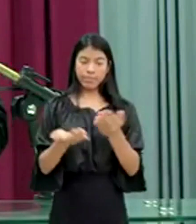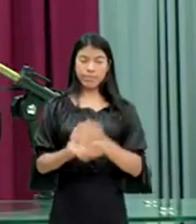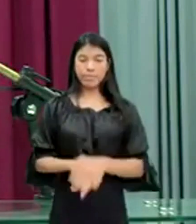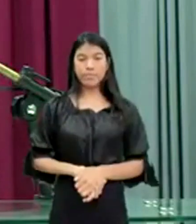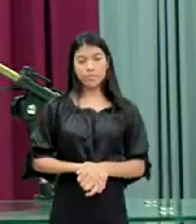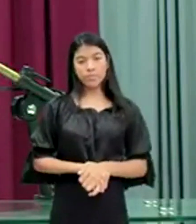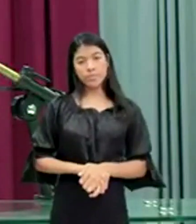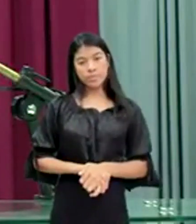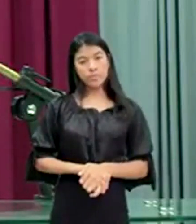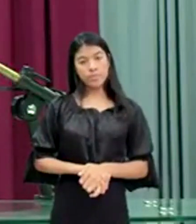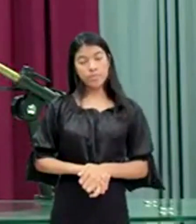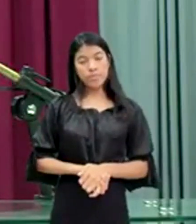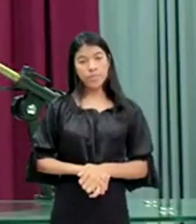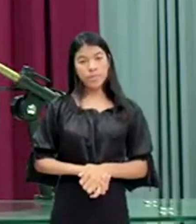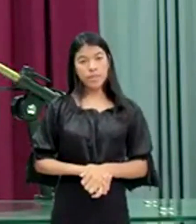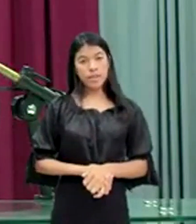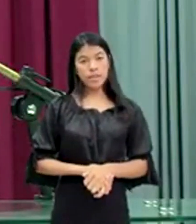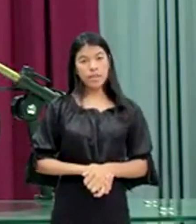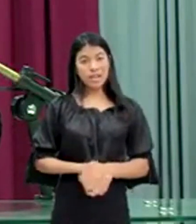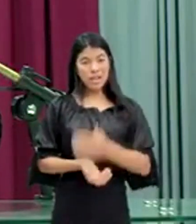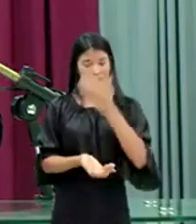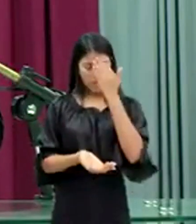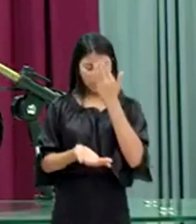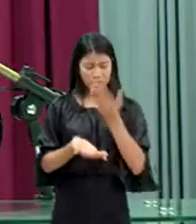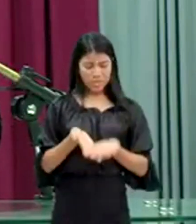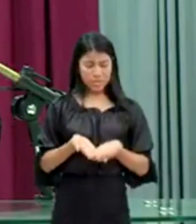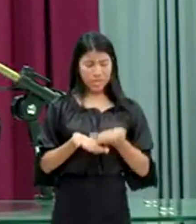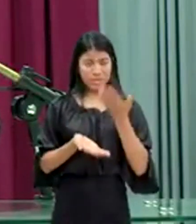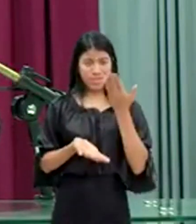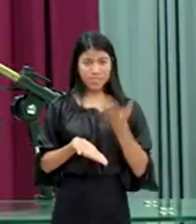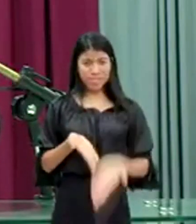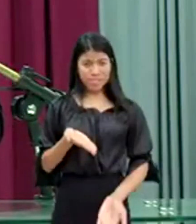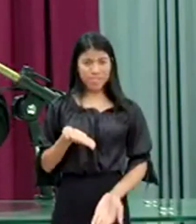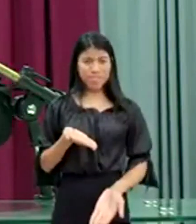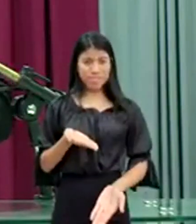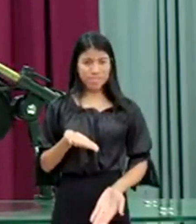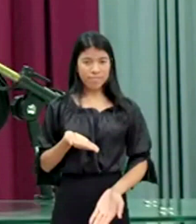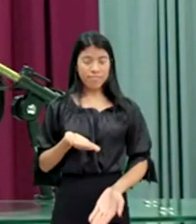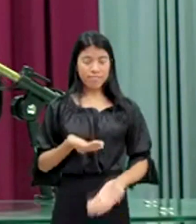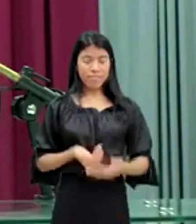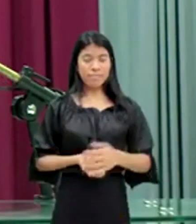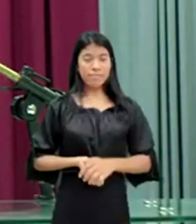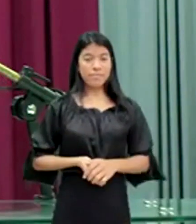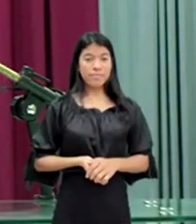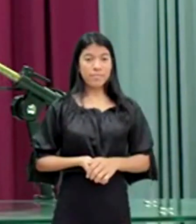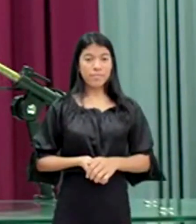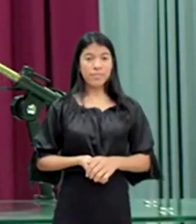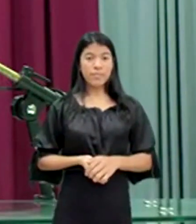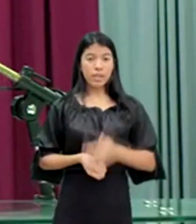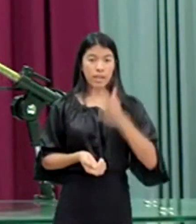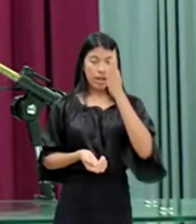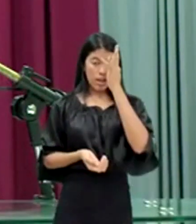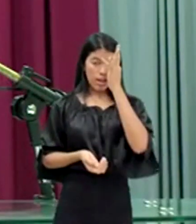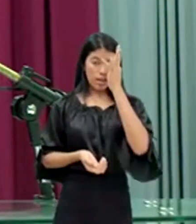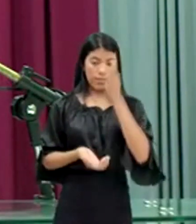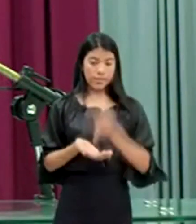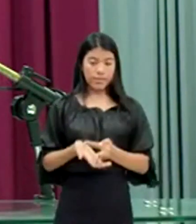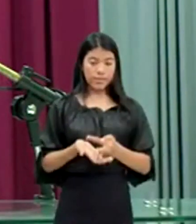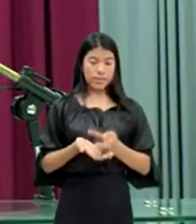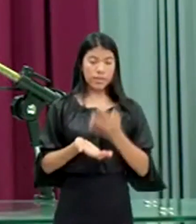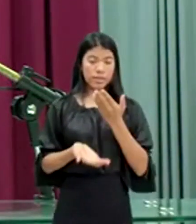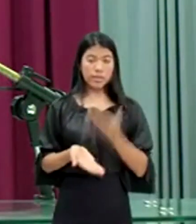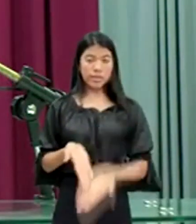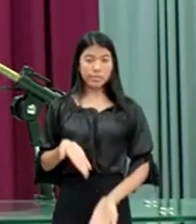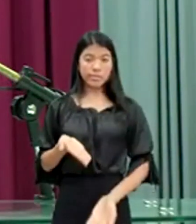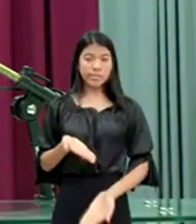quando nós perdemos a confiança em Deus, quando nós perdemos a fé, quando